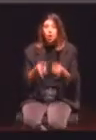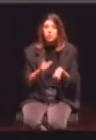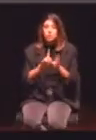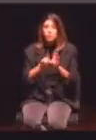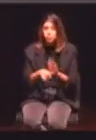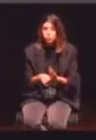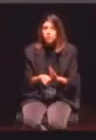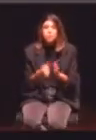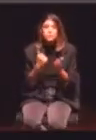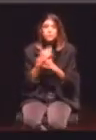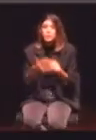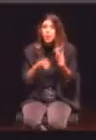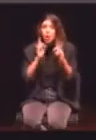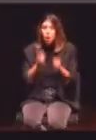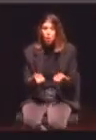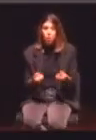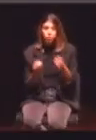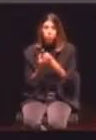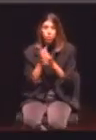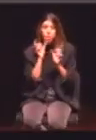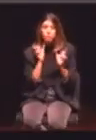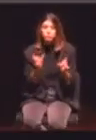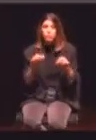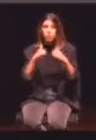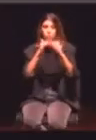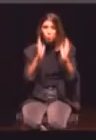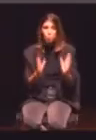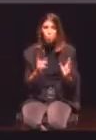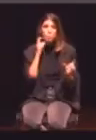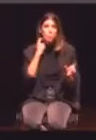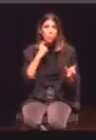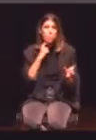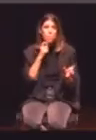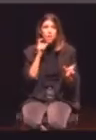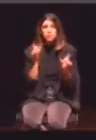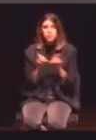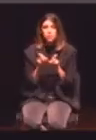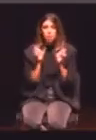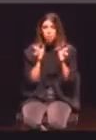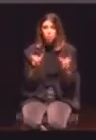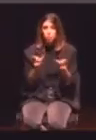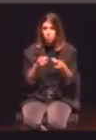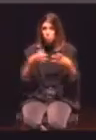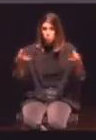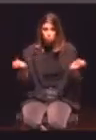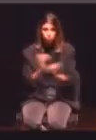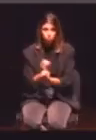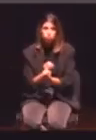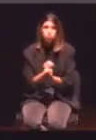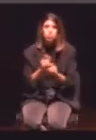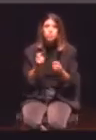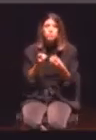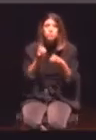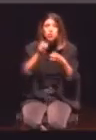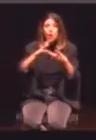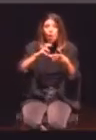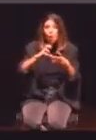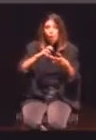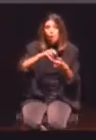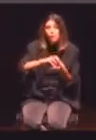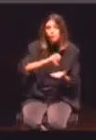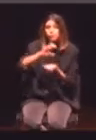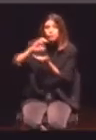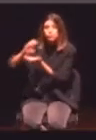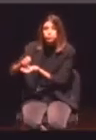projeto da rede de pombais contraceptivos, qual o ponto de situação da realização dos censos dos pombos, qual o destino dos ovos retirados dos